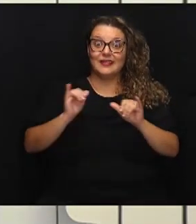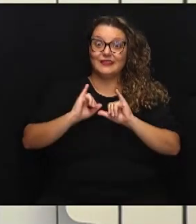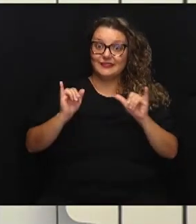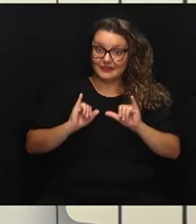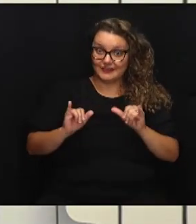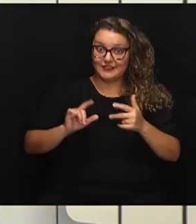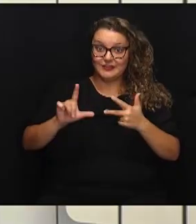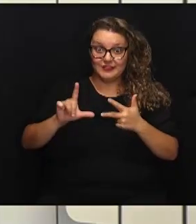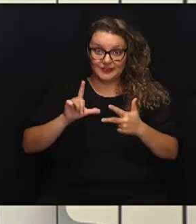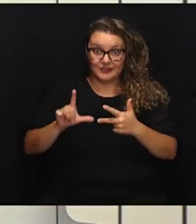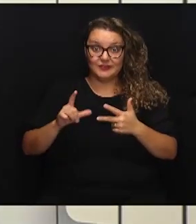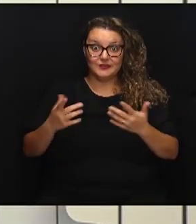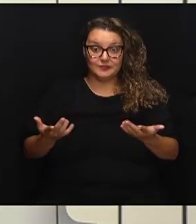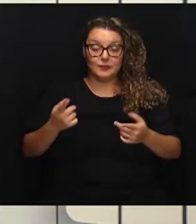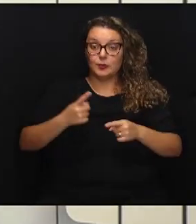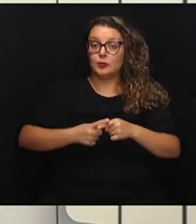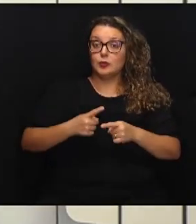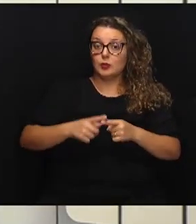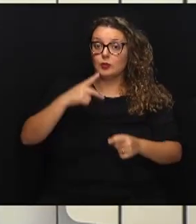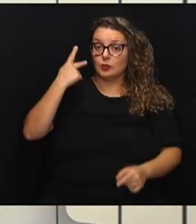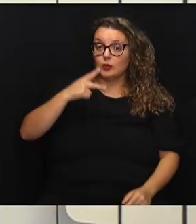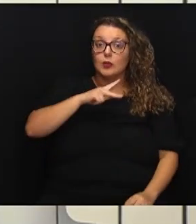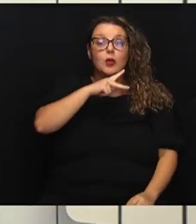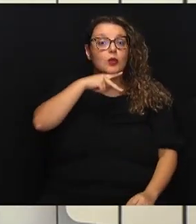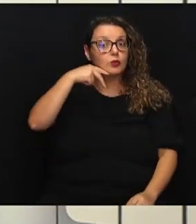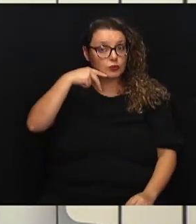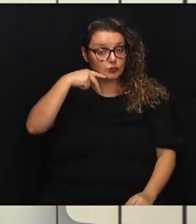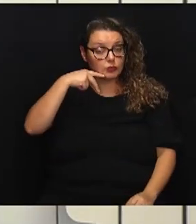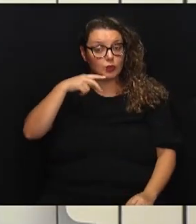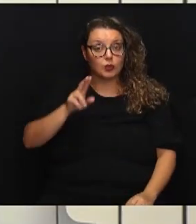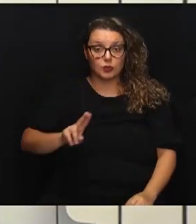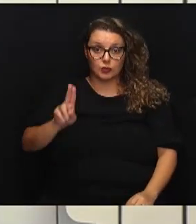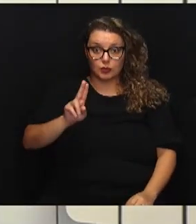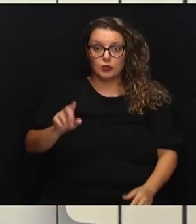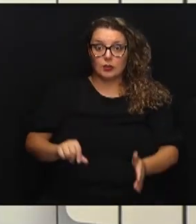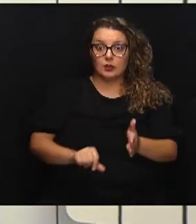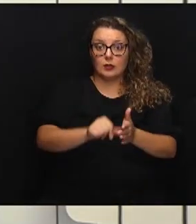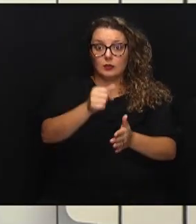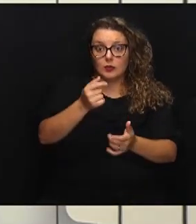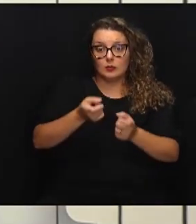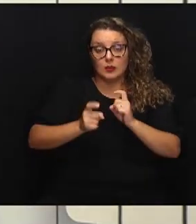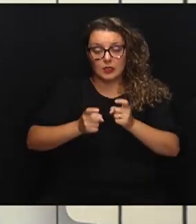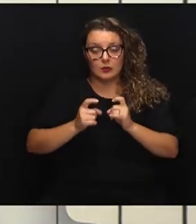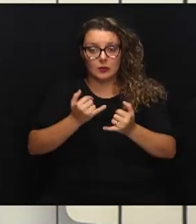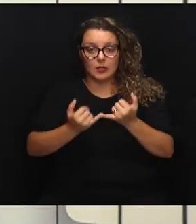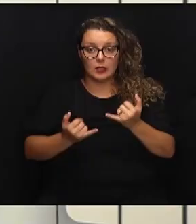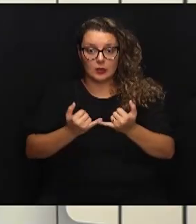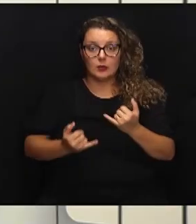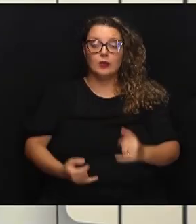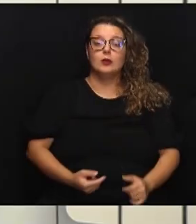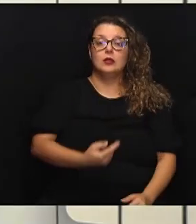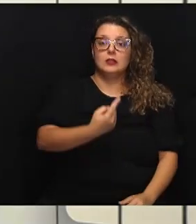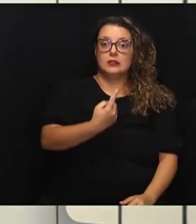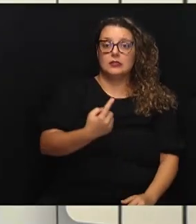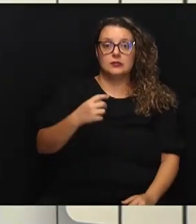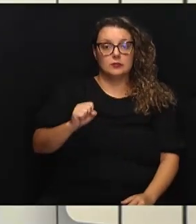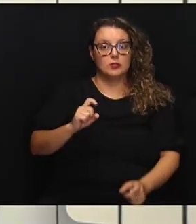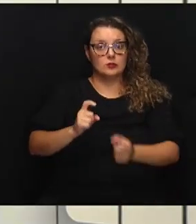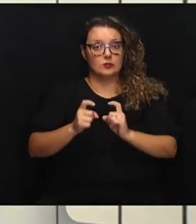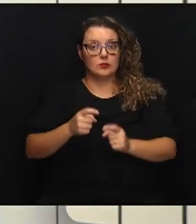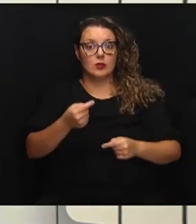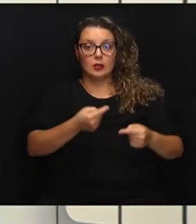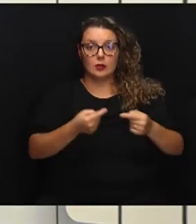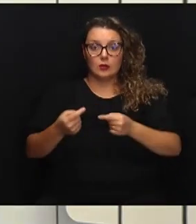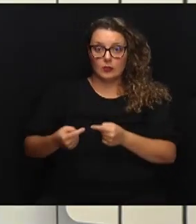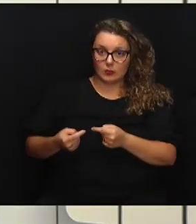do Legislativo, porque o vereador Permínio Monteiro utilizou a primeira parte da 18ª reunião ordinária para